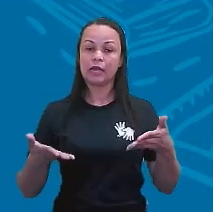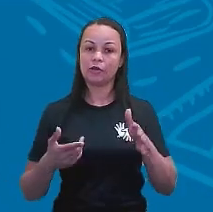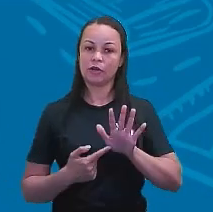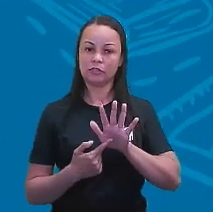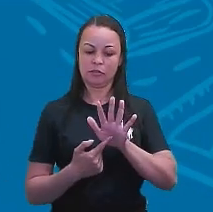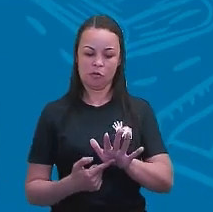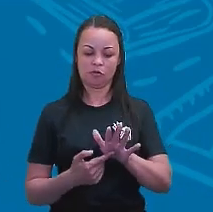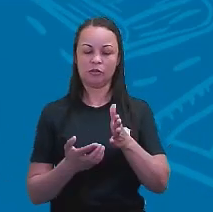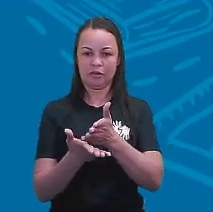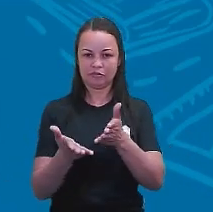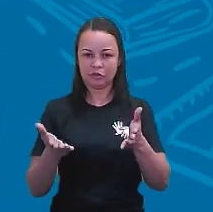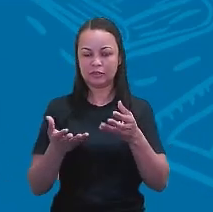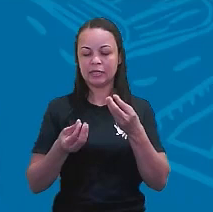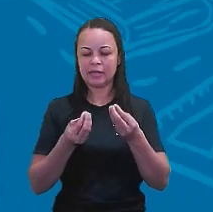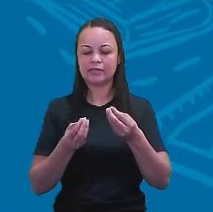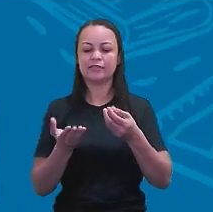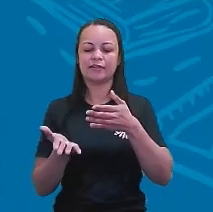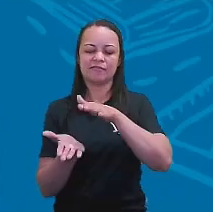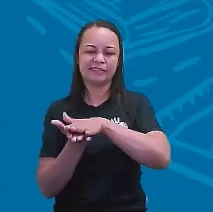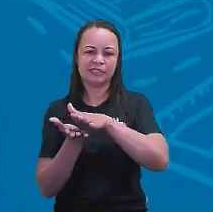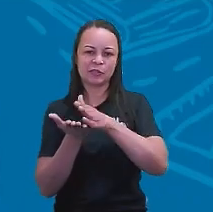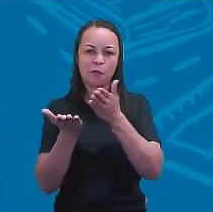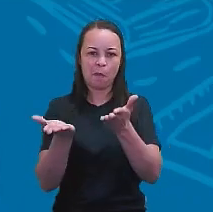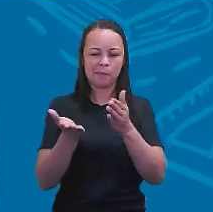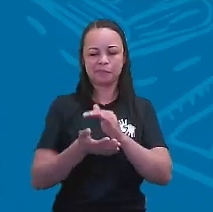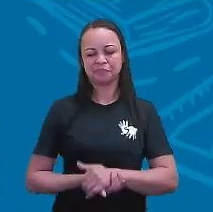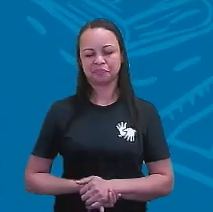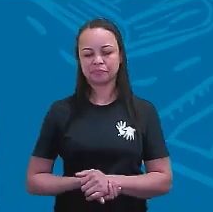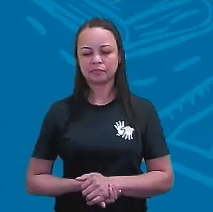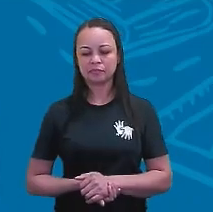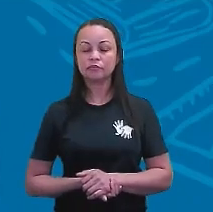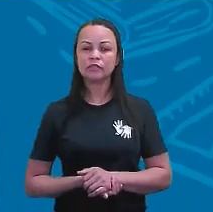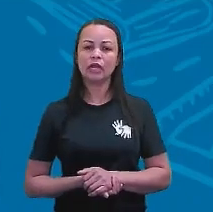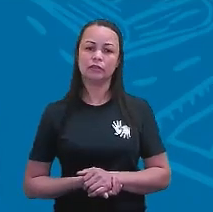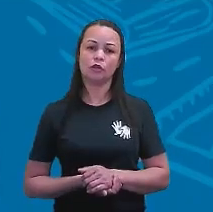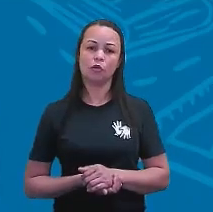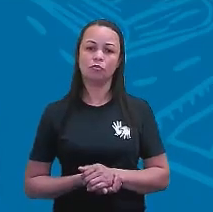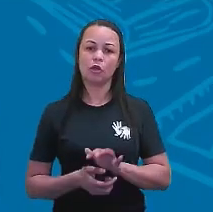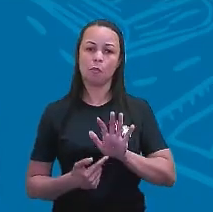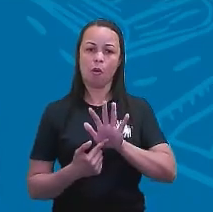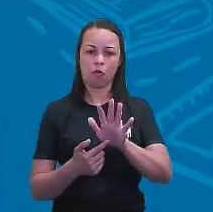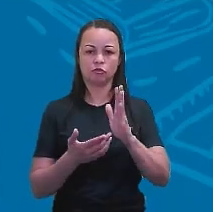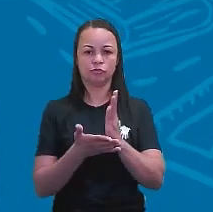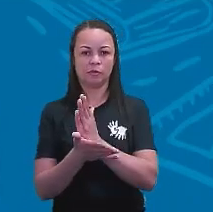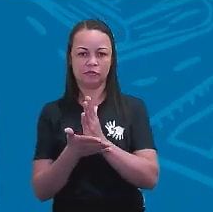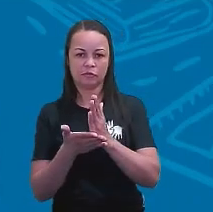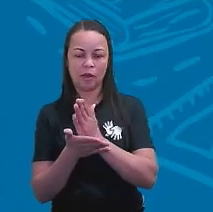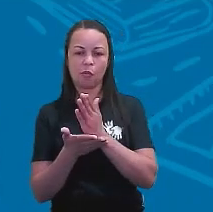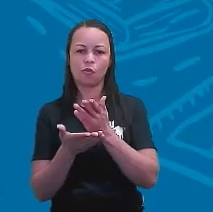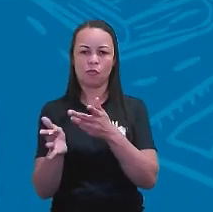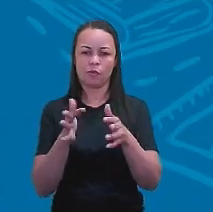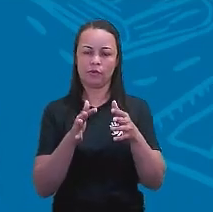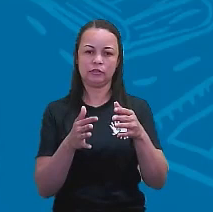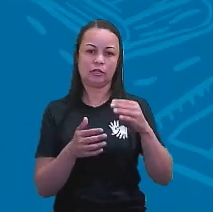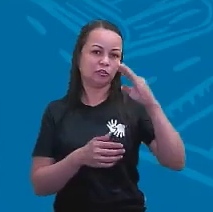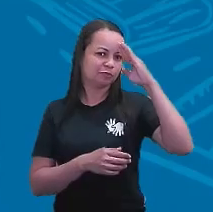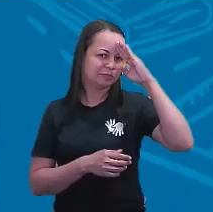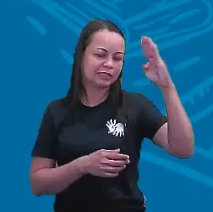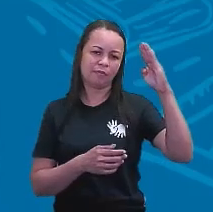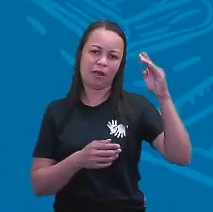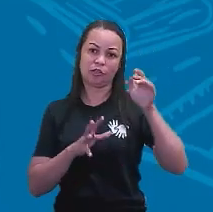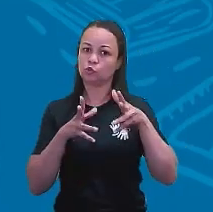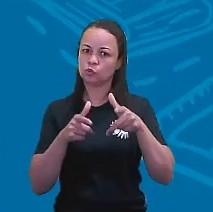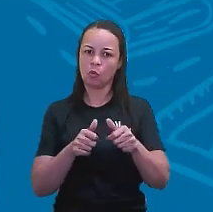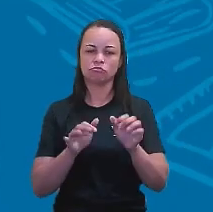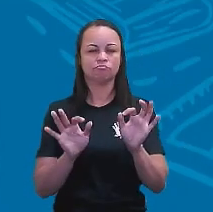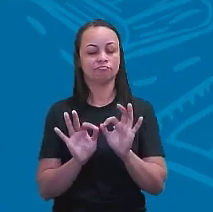vocês essas obras. Então, separei algumas, não são todas aqui, mas as principais. E